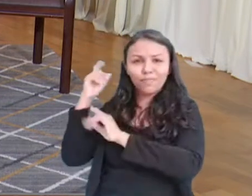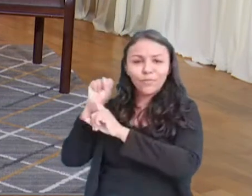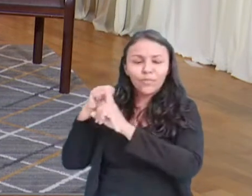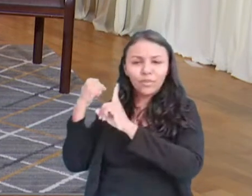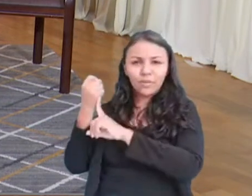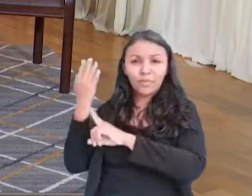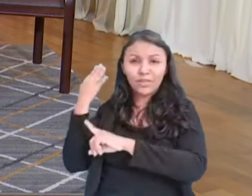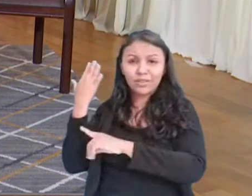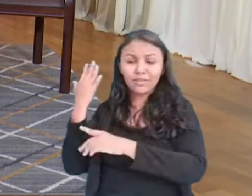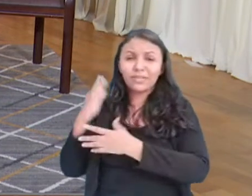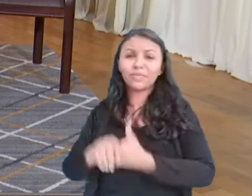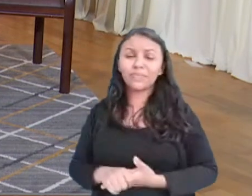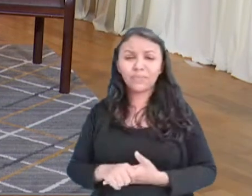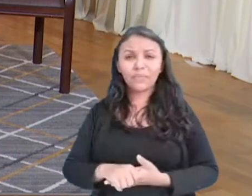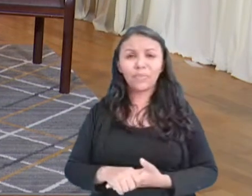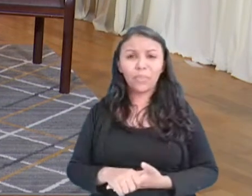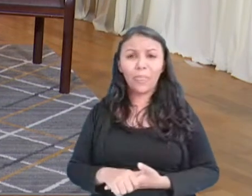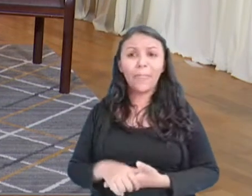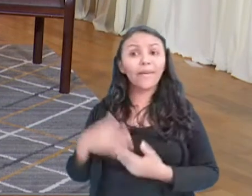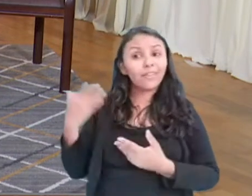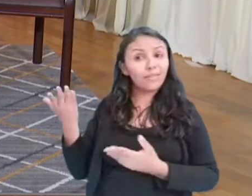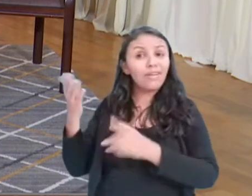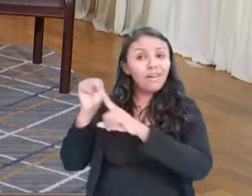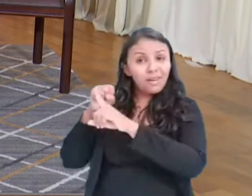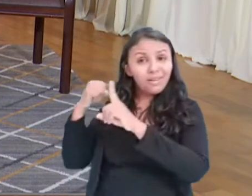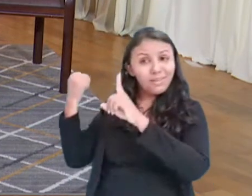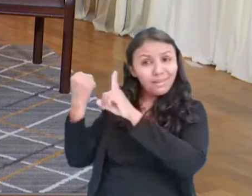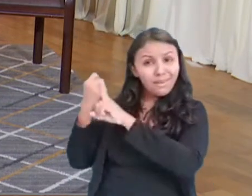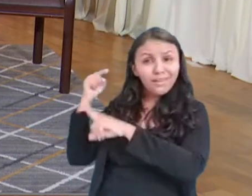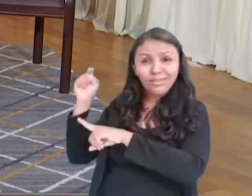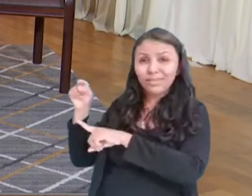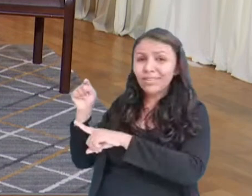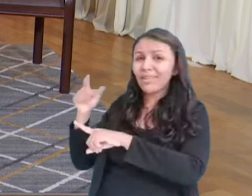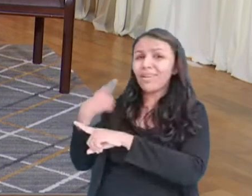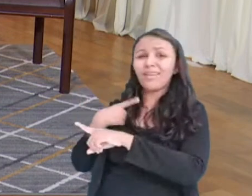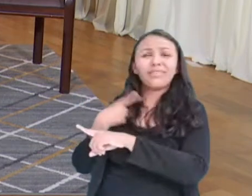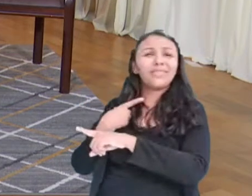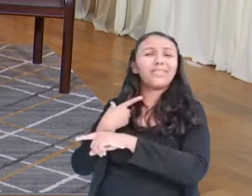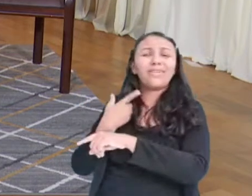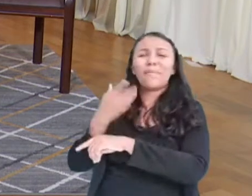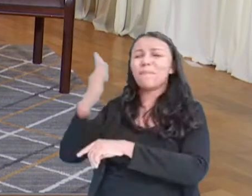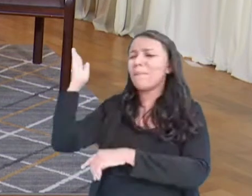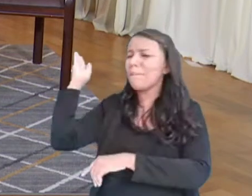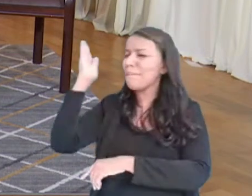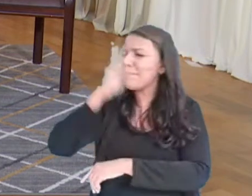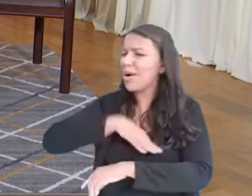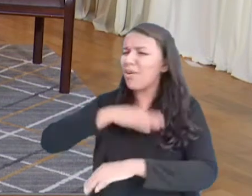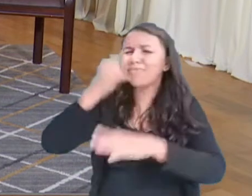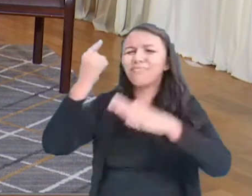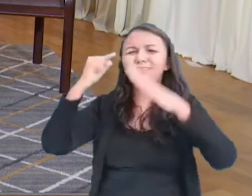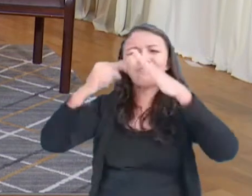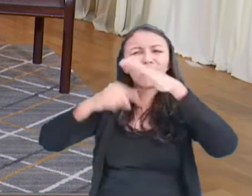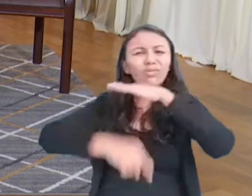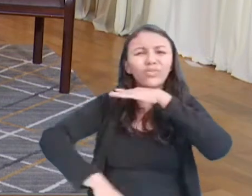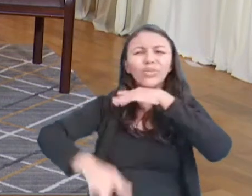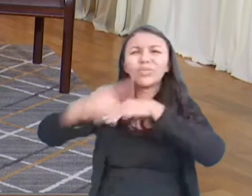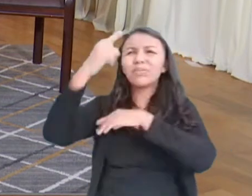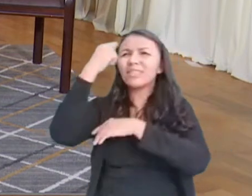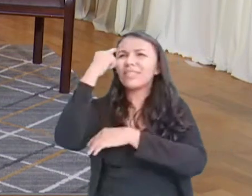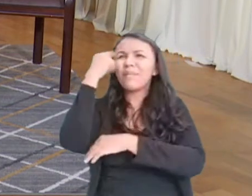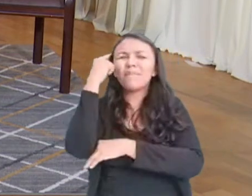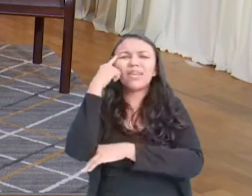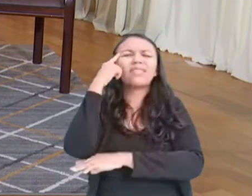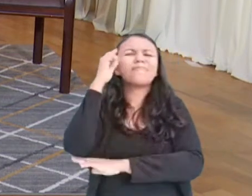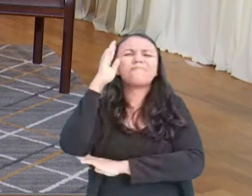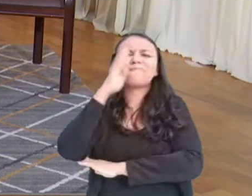sociedade daqueles dias estava mergulhada numa maldade tal, seus pensamentos eram tão maléficos que Deus não